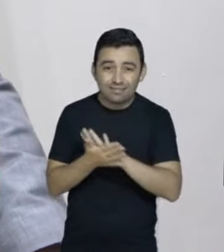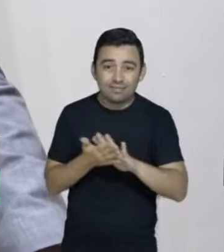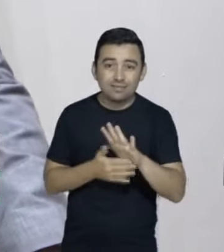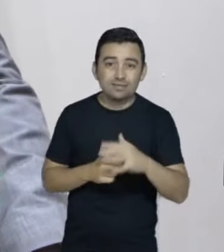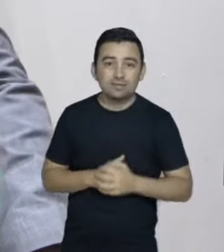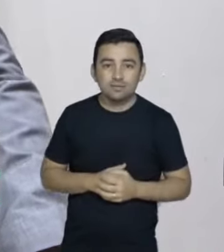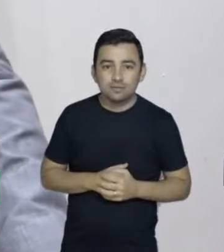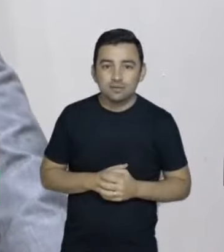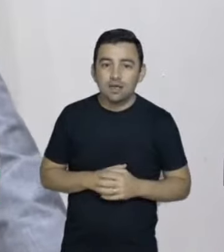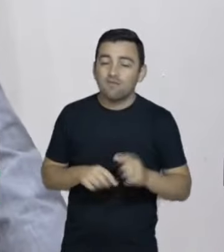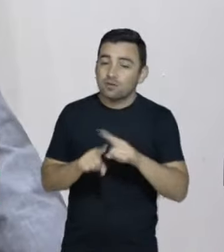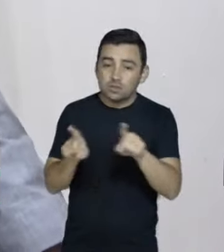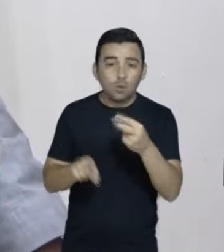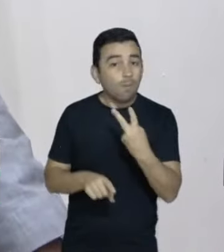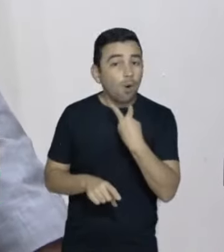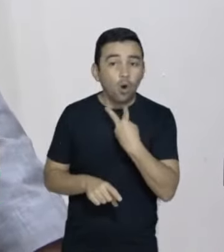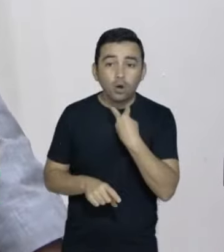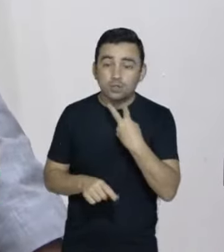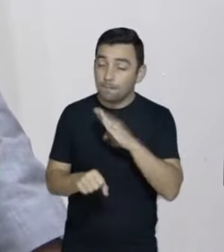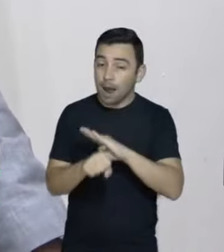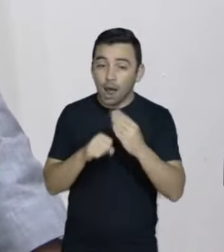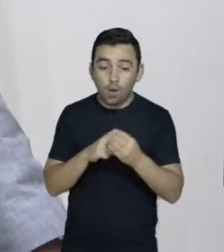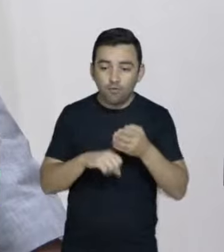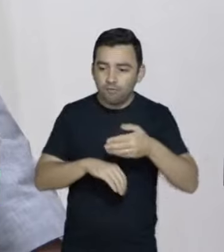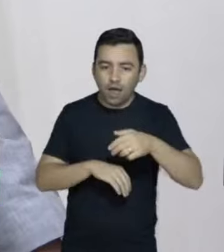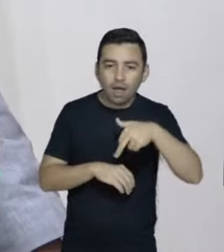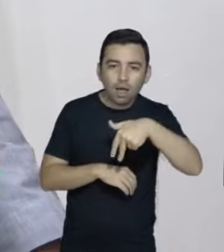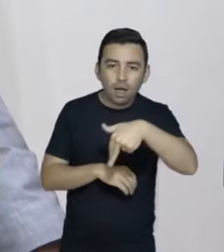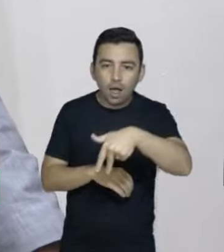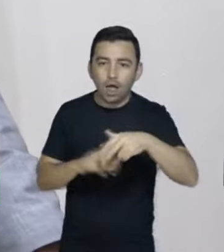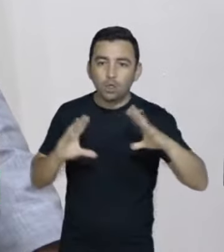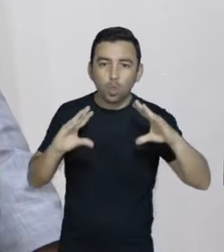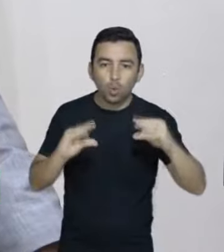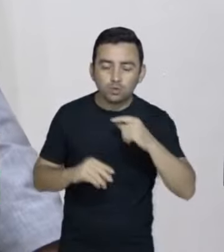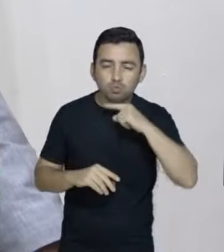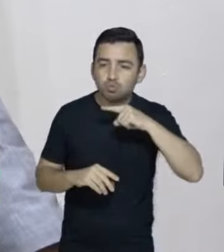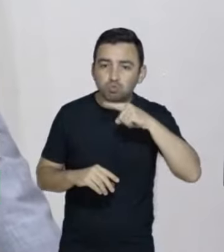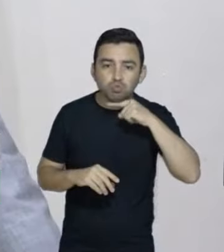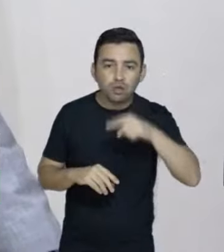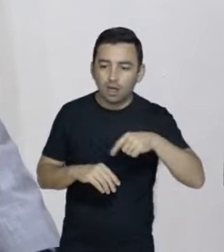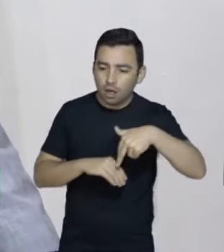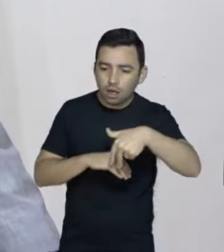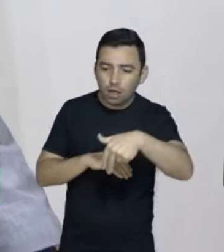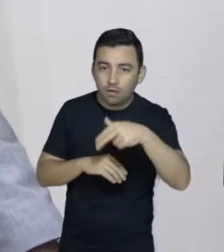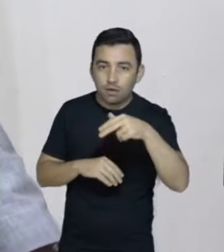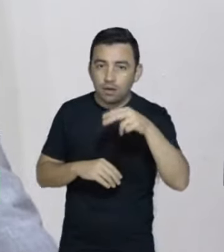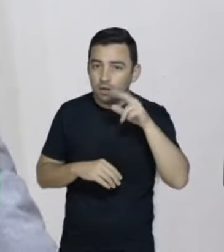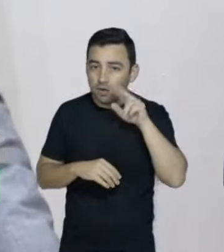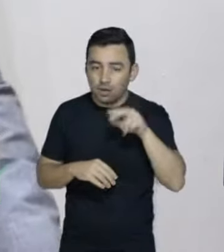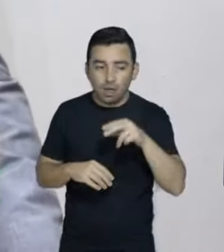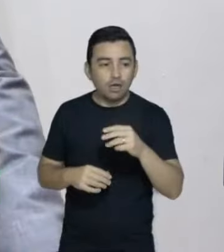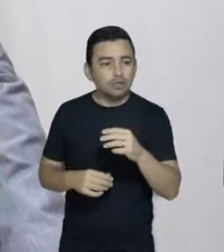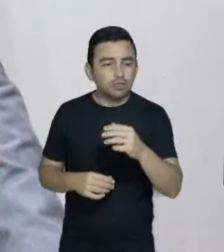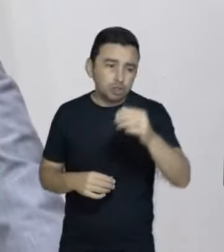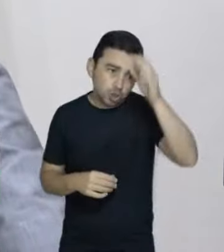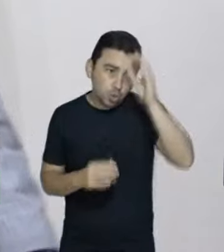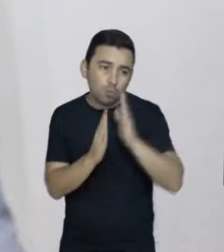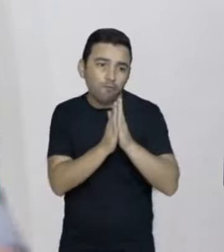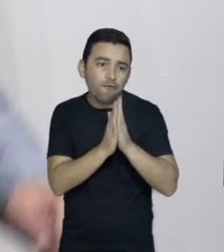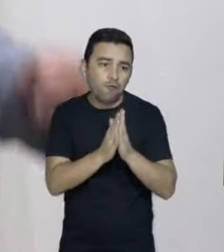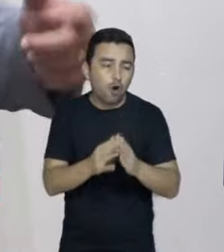Você não pode andar no bairro à noite. Você não consegue andar 3 quadras sem ver, tio, me dá um cigarro, tio, me dá